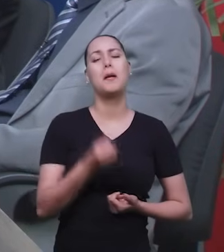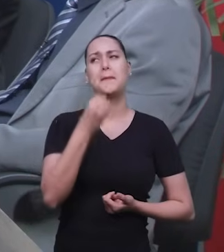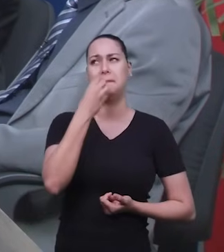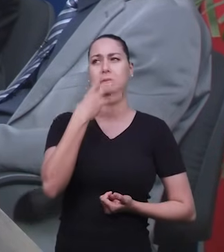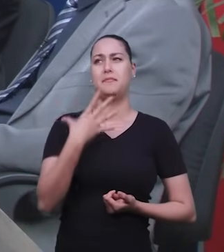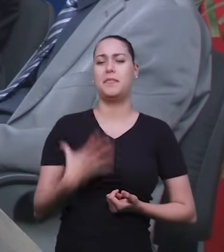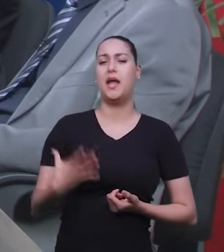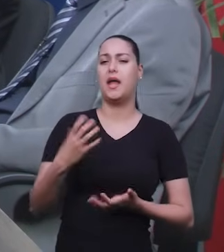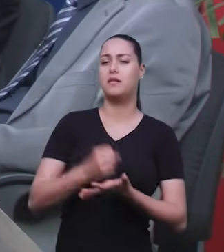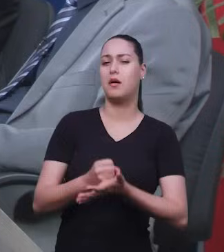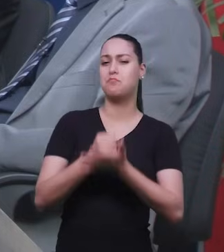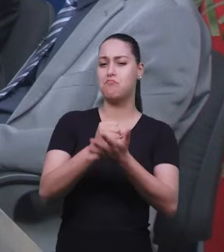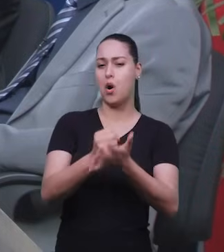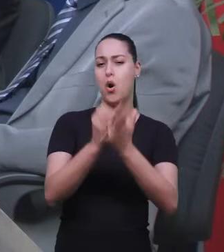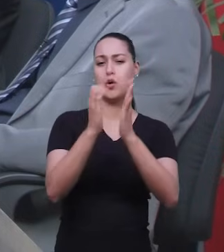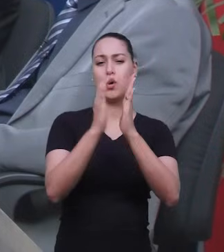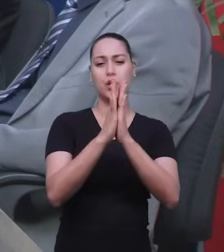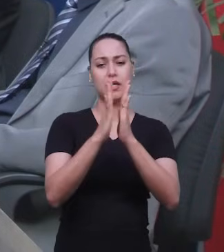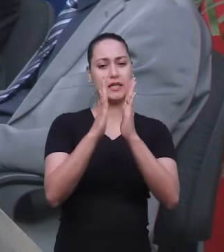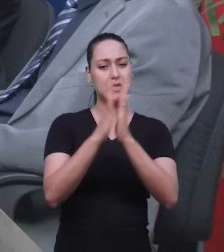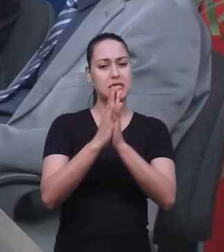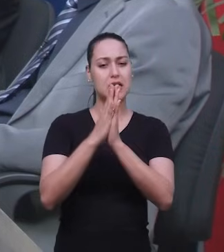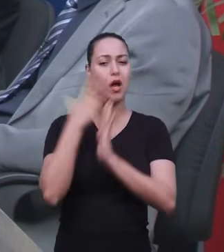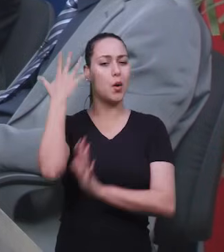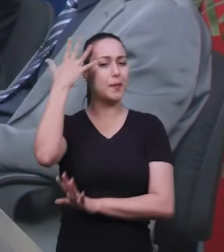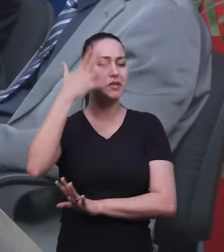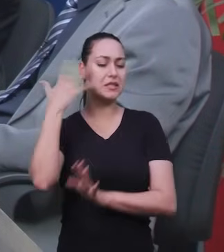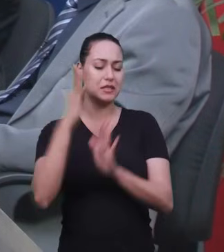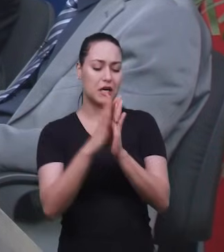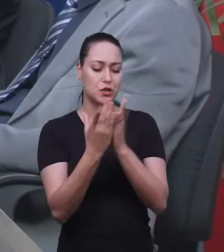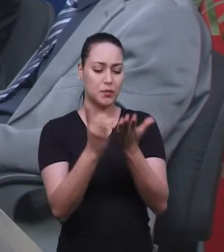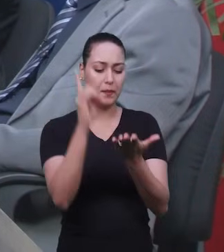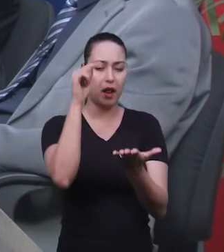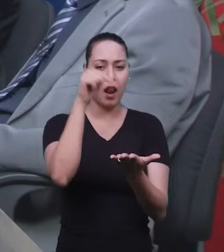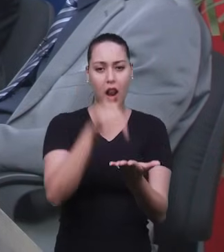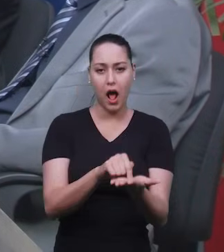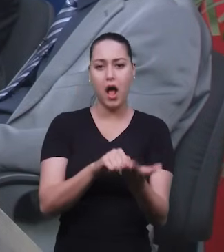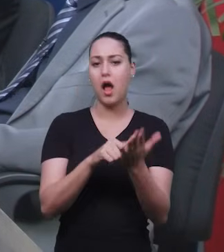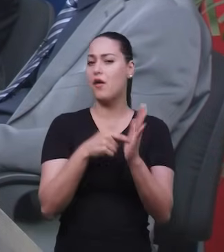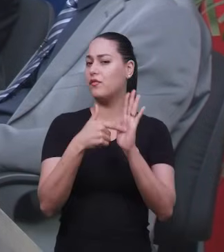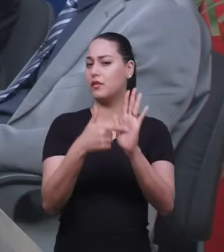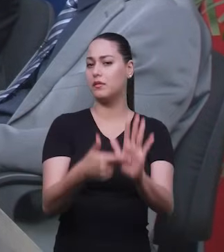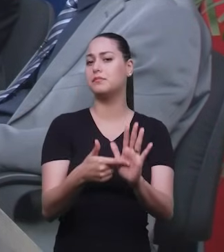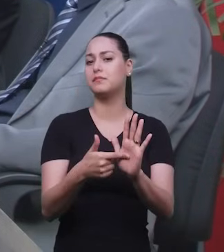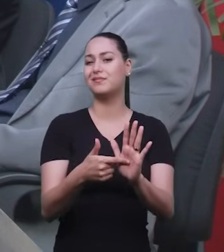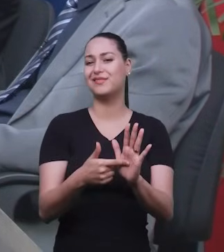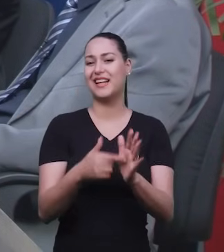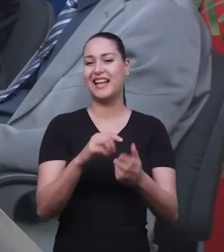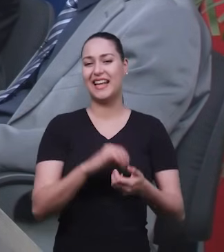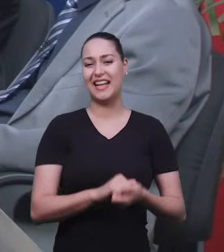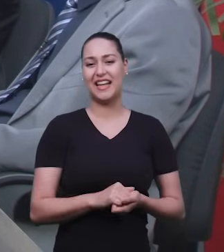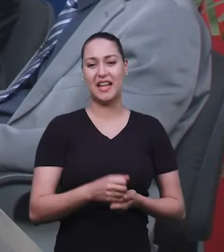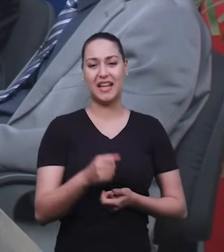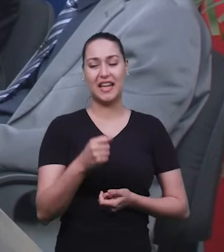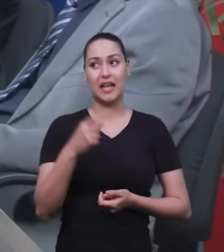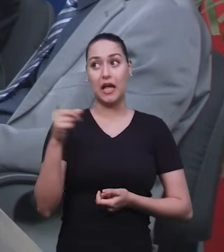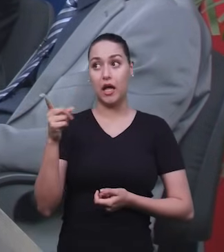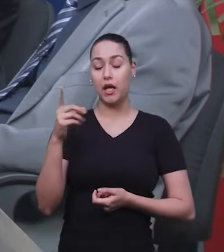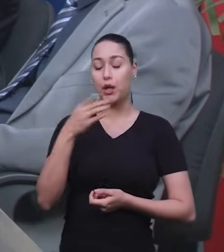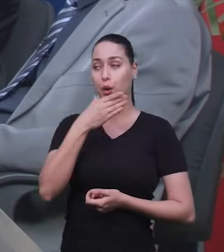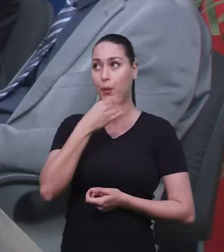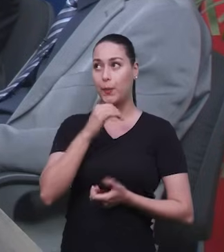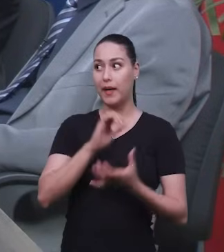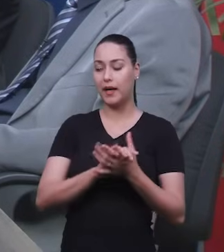atendida. A oração, a palavra lida. E ela colocou lá no Viva Voz, o esposo ouviu